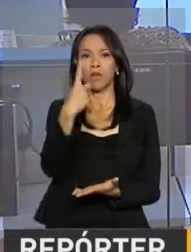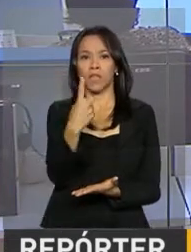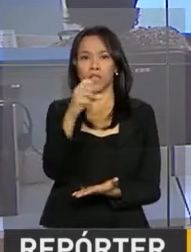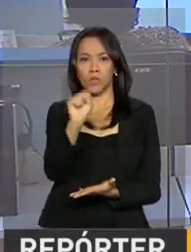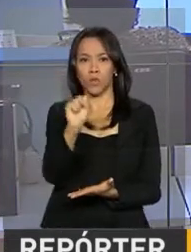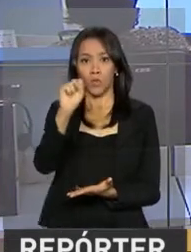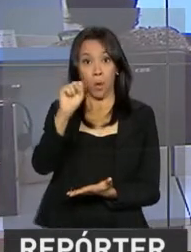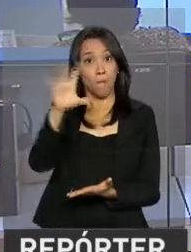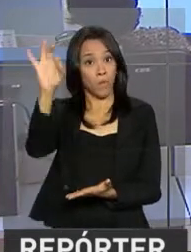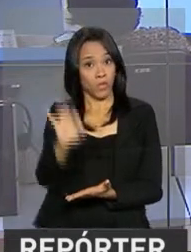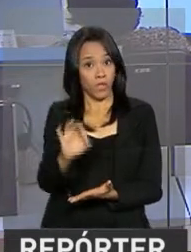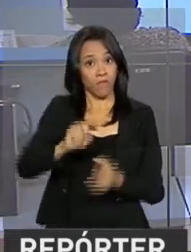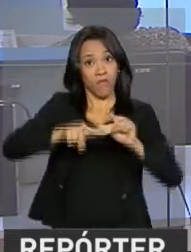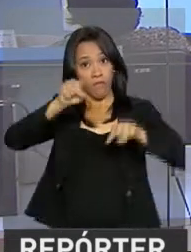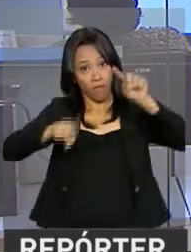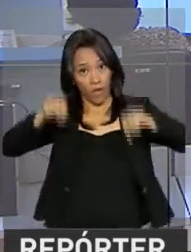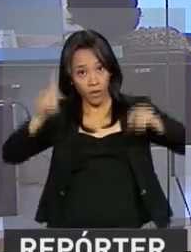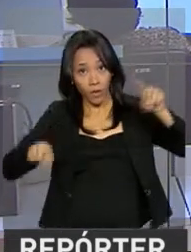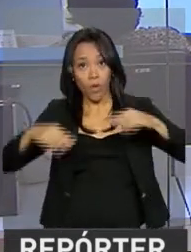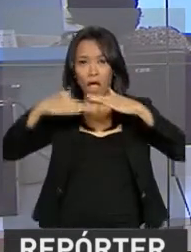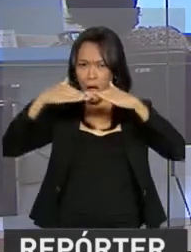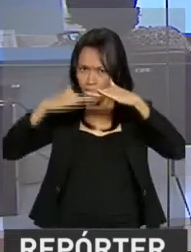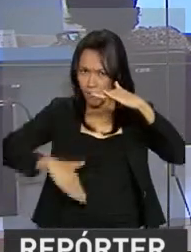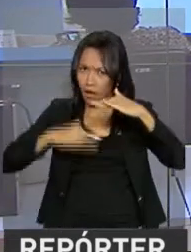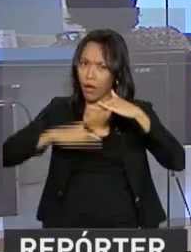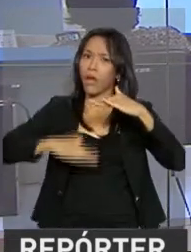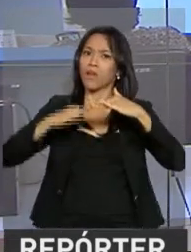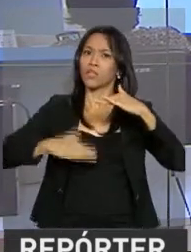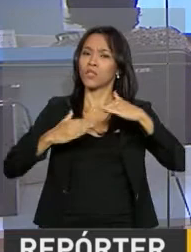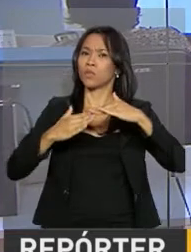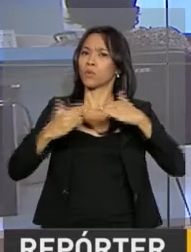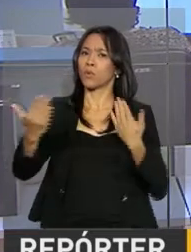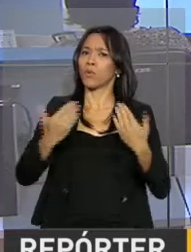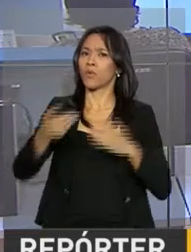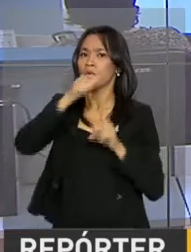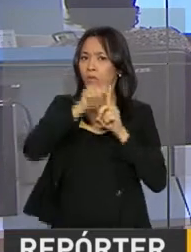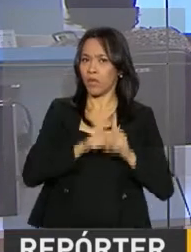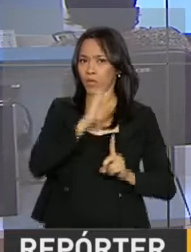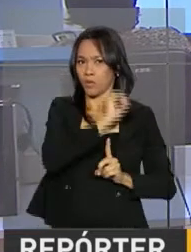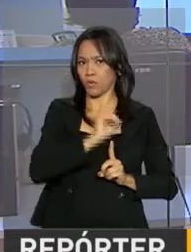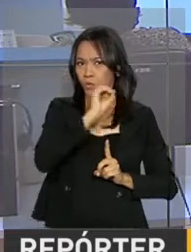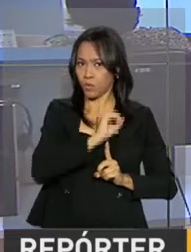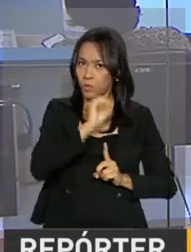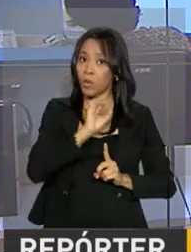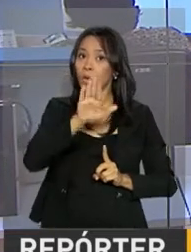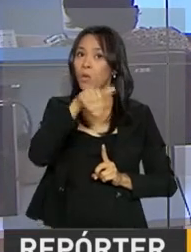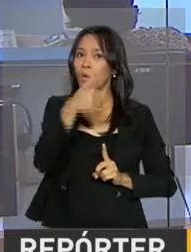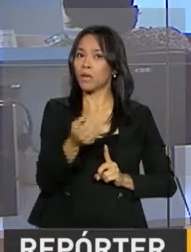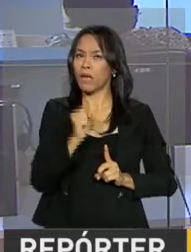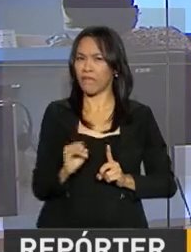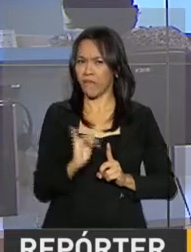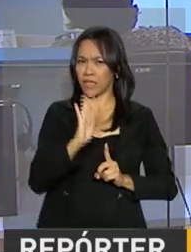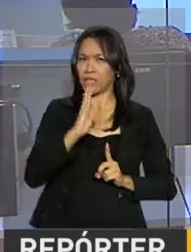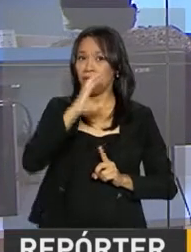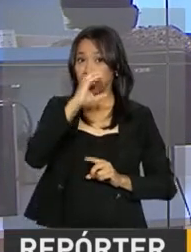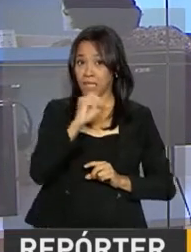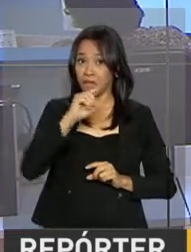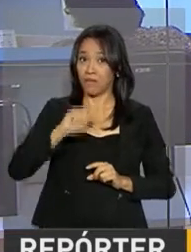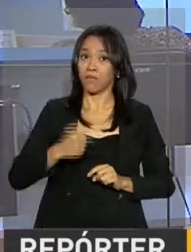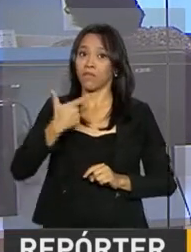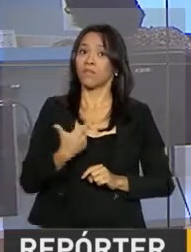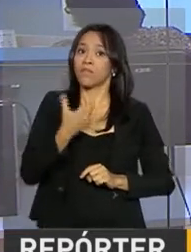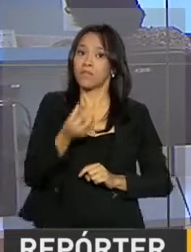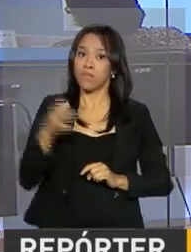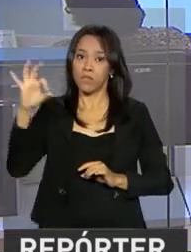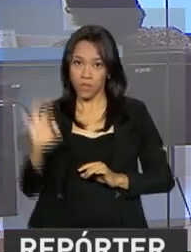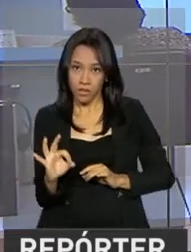passado a taxa ficou abaixo da registrada em outubro quando a inflação tinha sido de 0,26 por cento